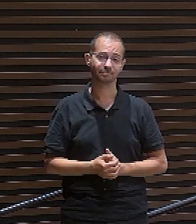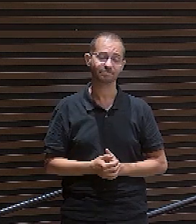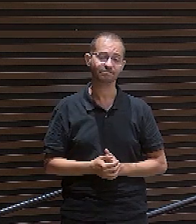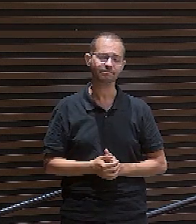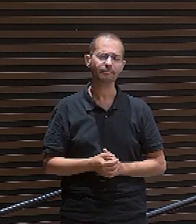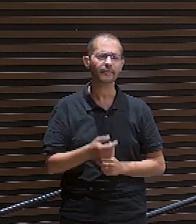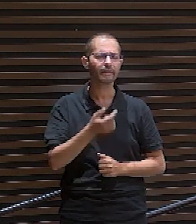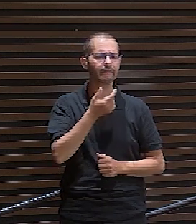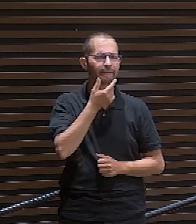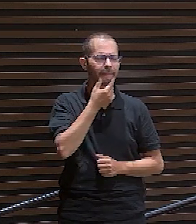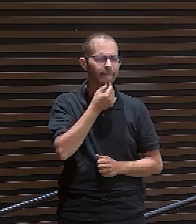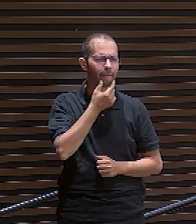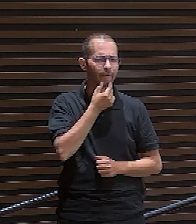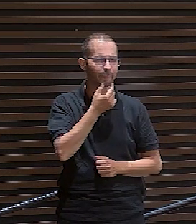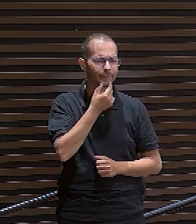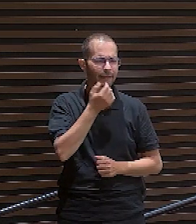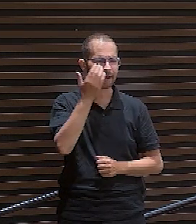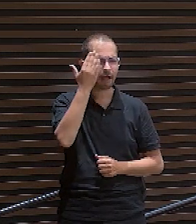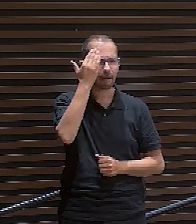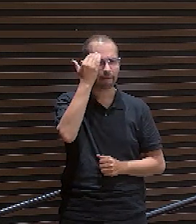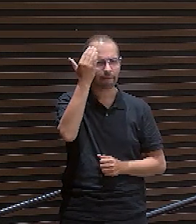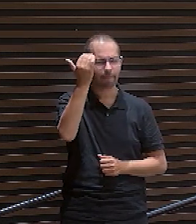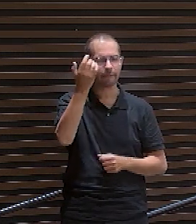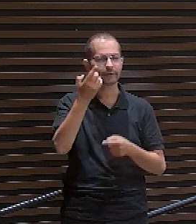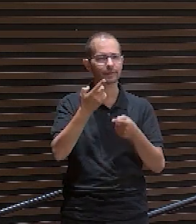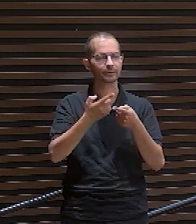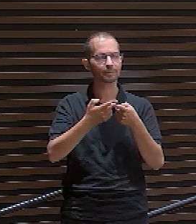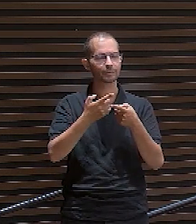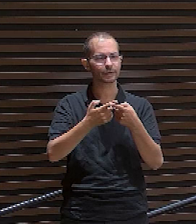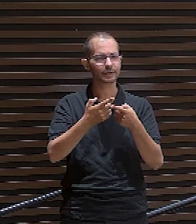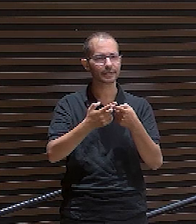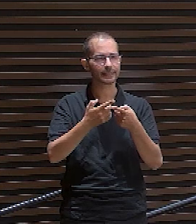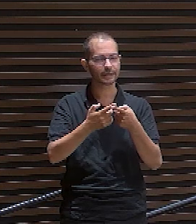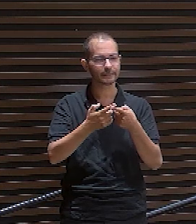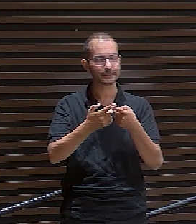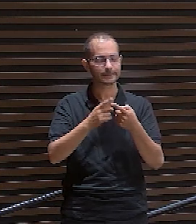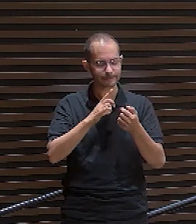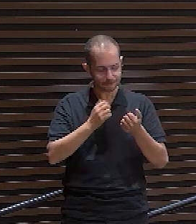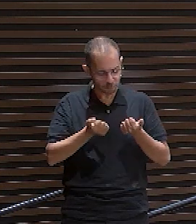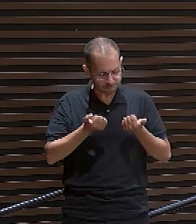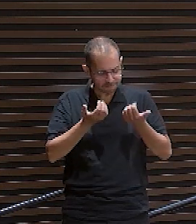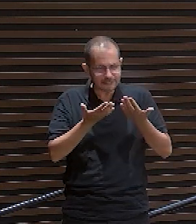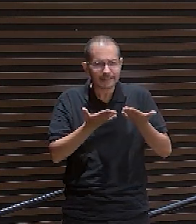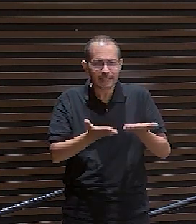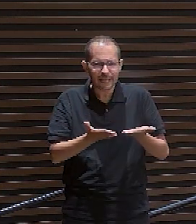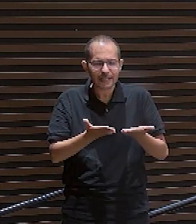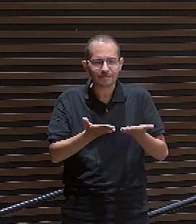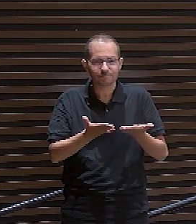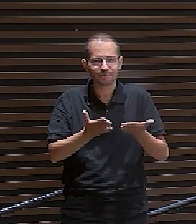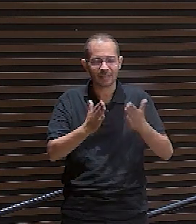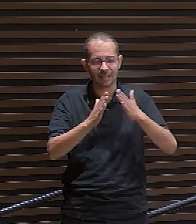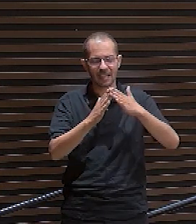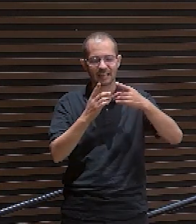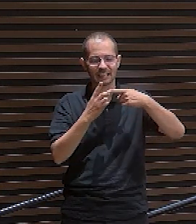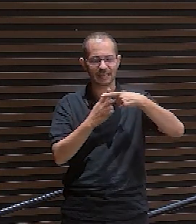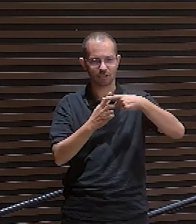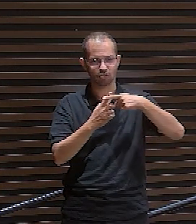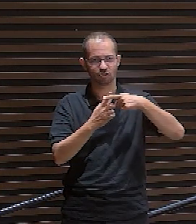Ele era conhecido por sua profunda devoção espiritual e por sua dedicação à igreja